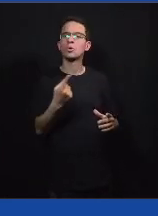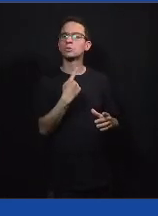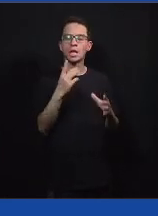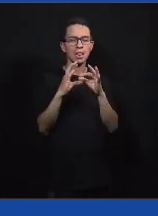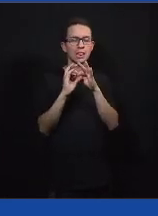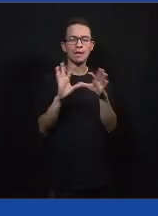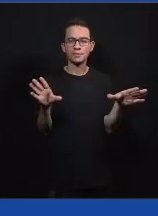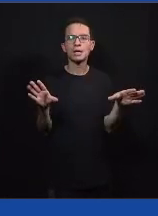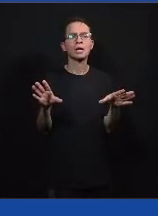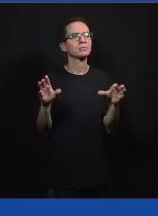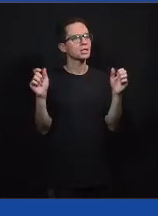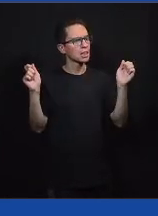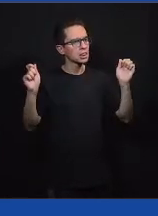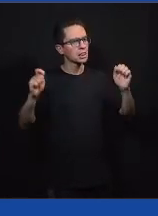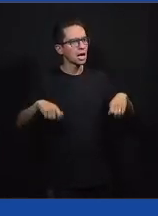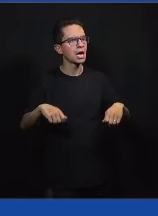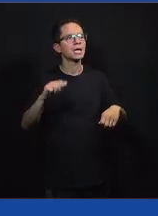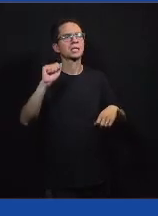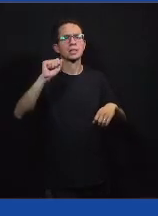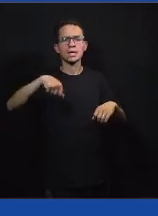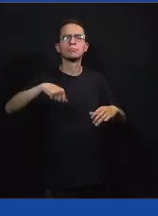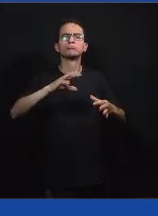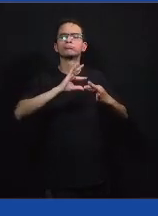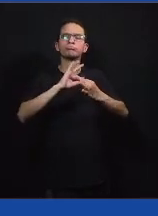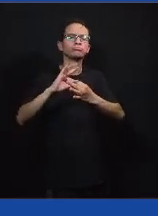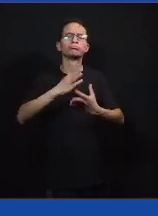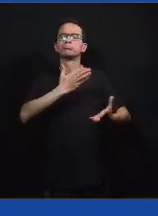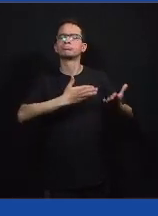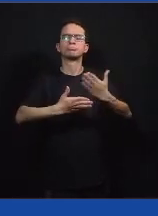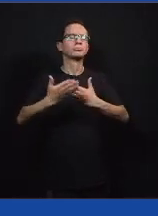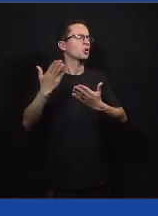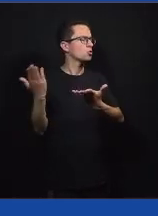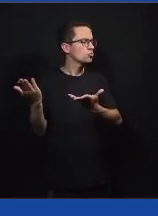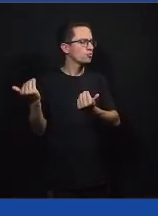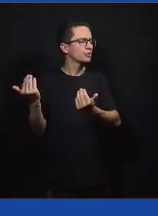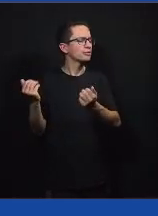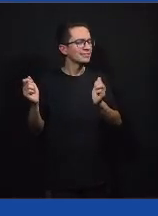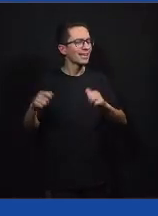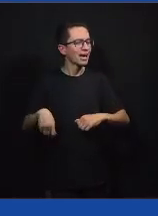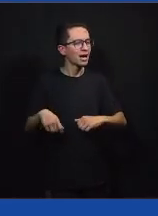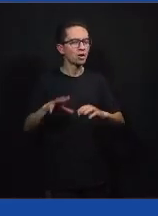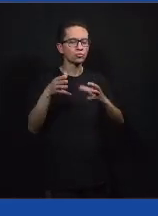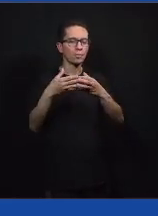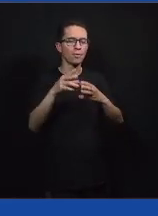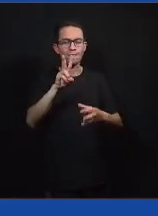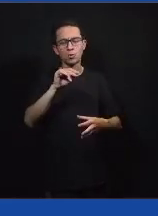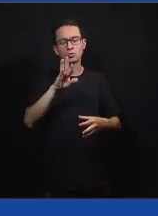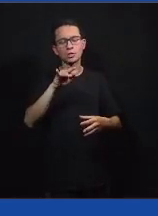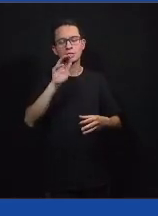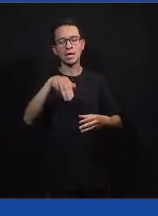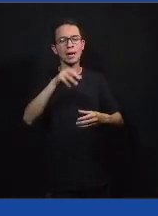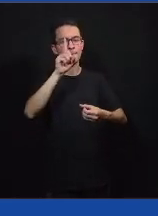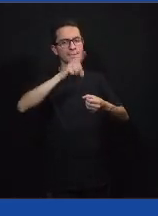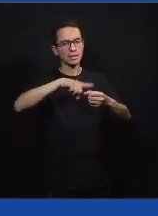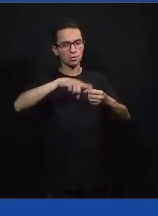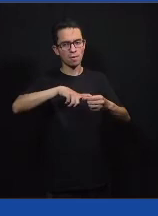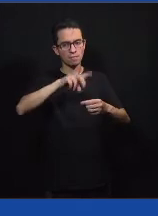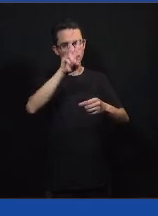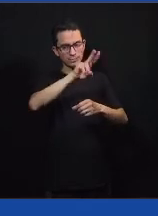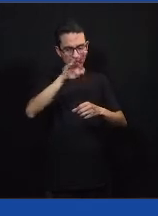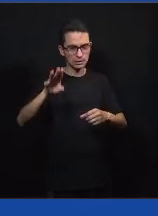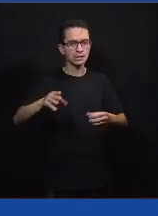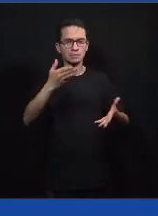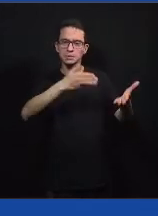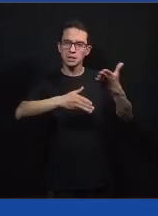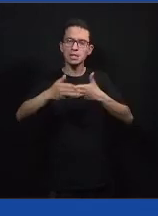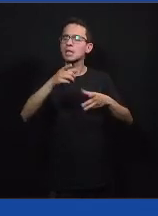livre é super possível para gente fazer essa conexão nos jovens tanto de Votorantim como de Matão para que a gente possa fazer essa troca